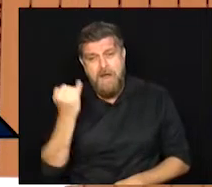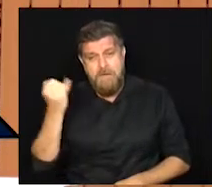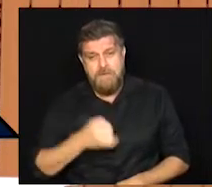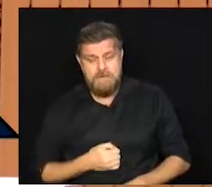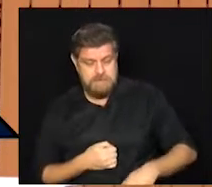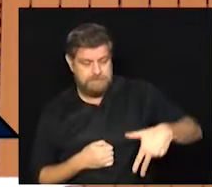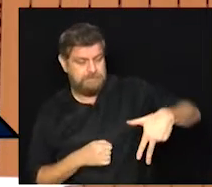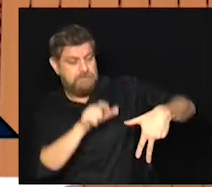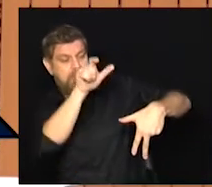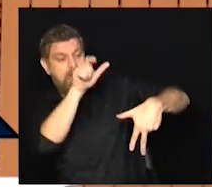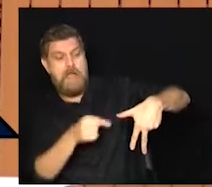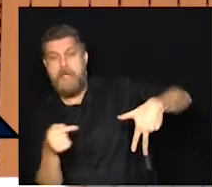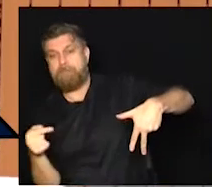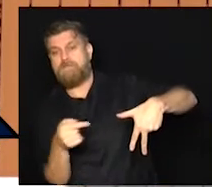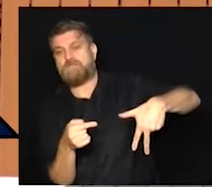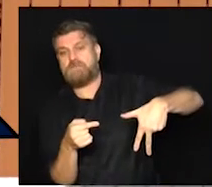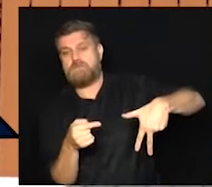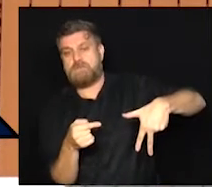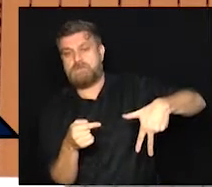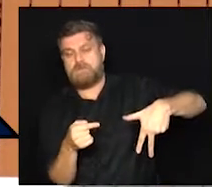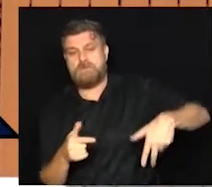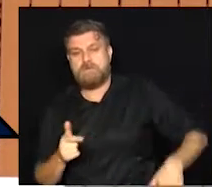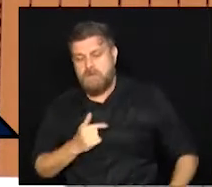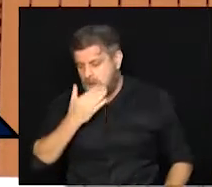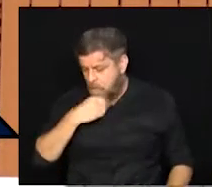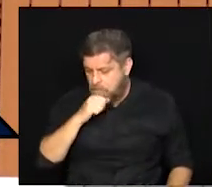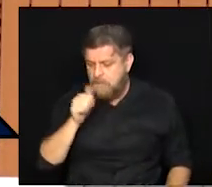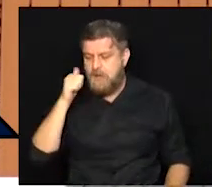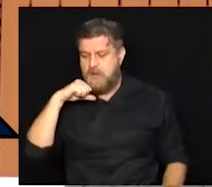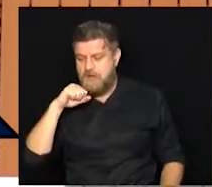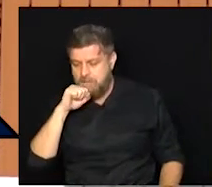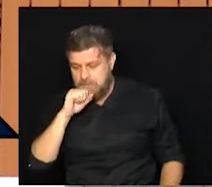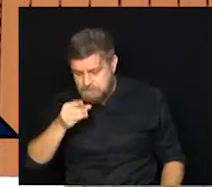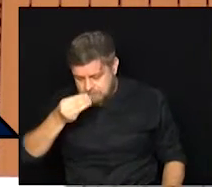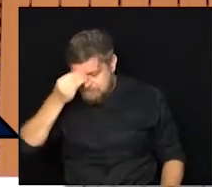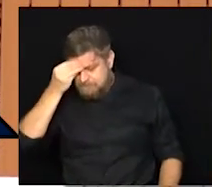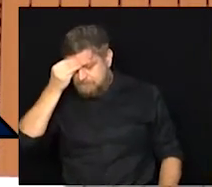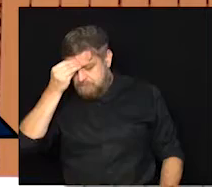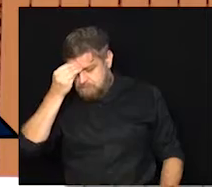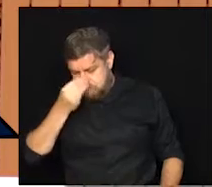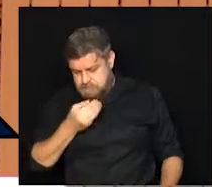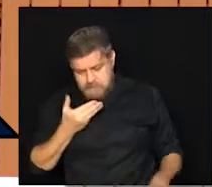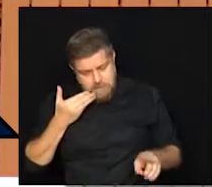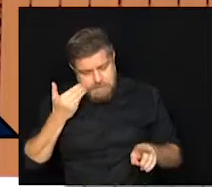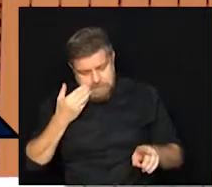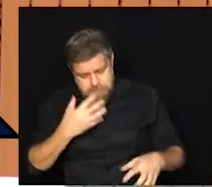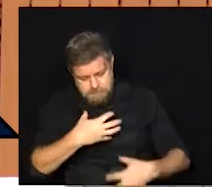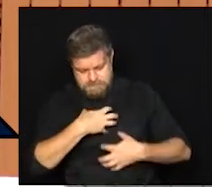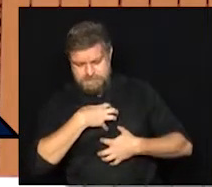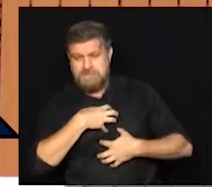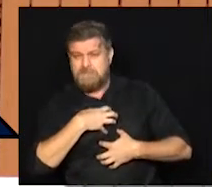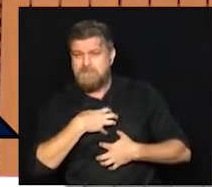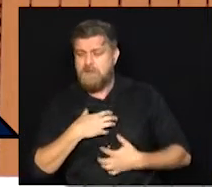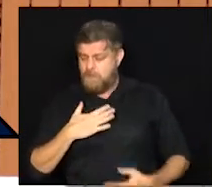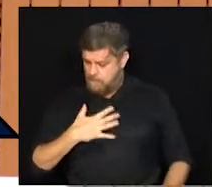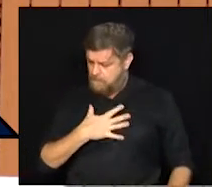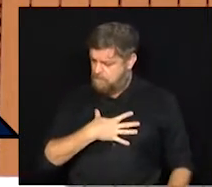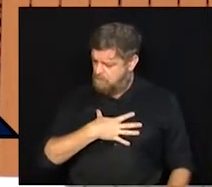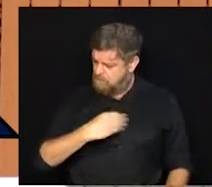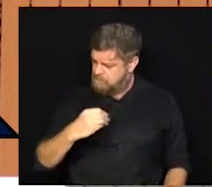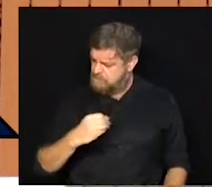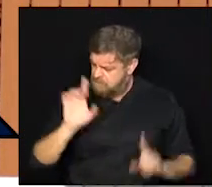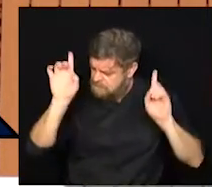pessoa. E isso faz com que os pais assimilam mais, falam, eu tenho um filho ou uma filha